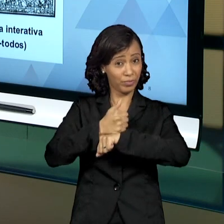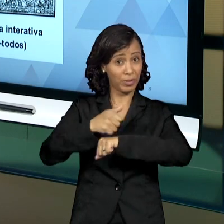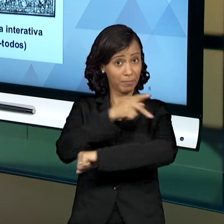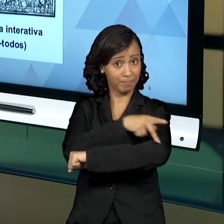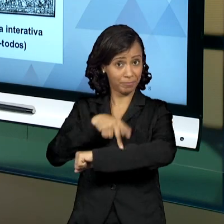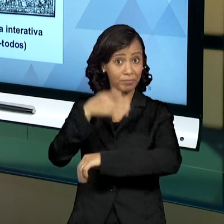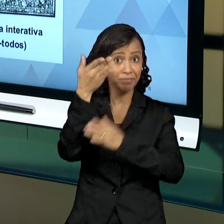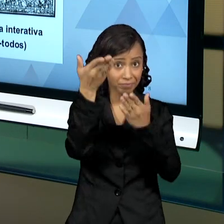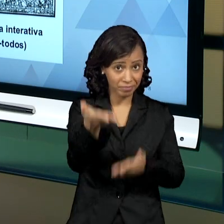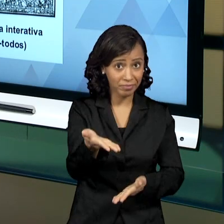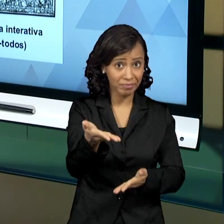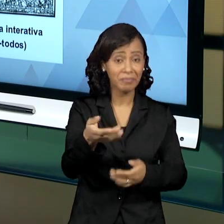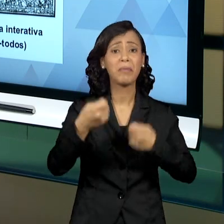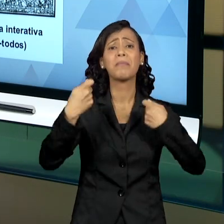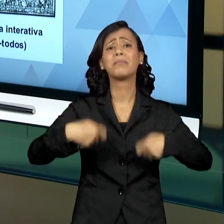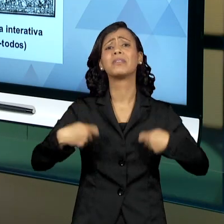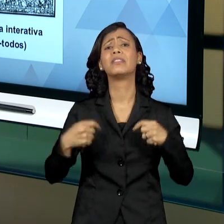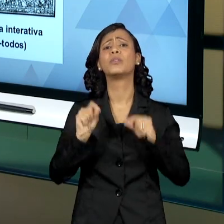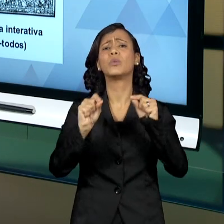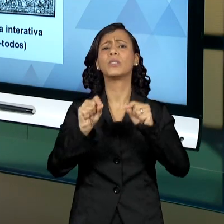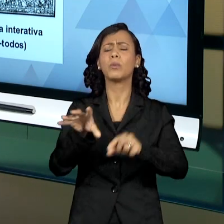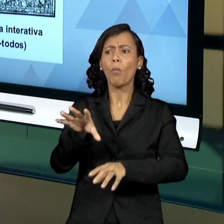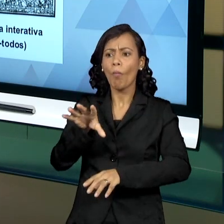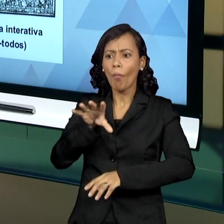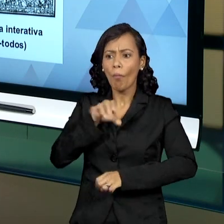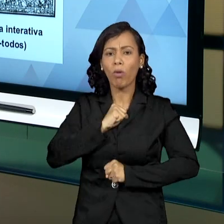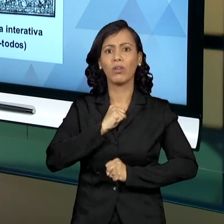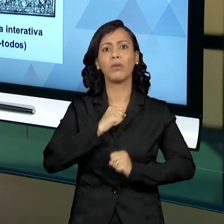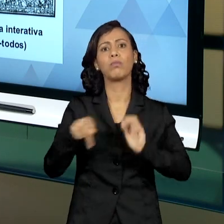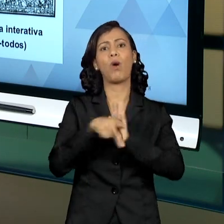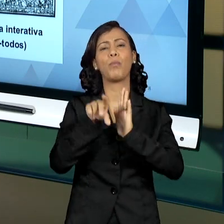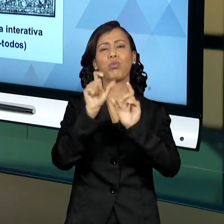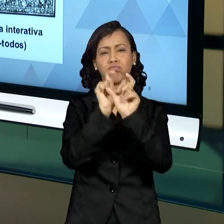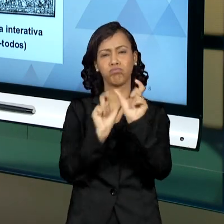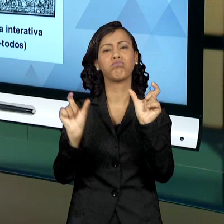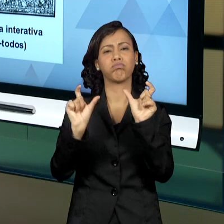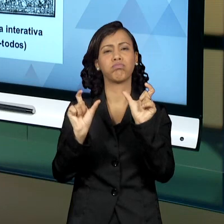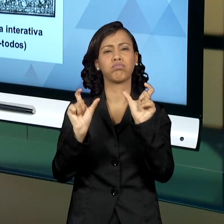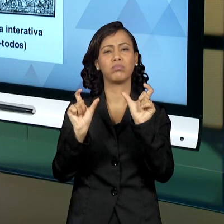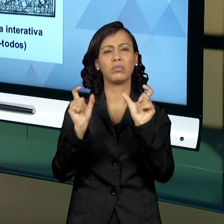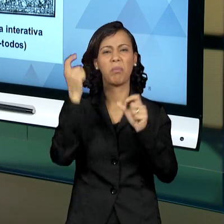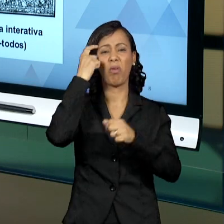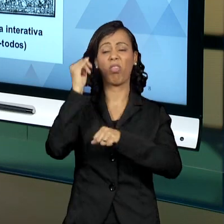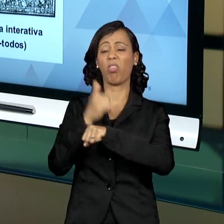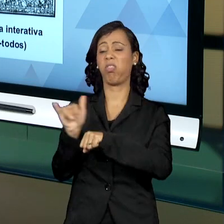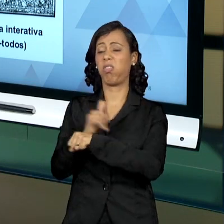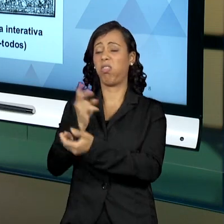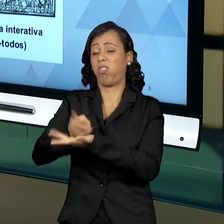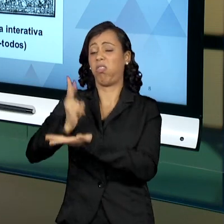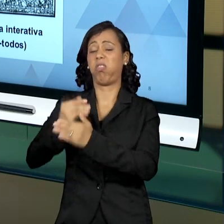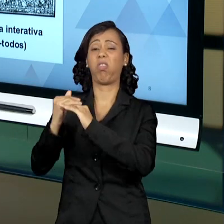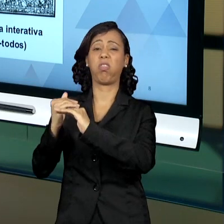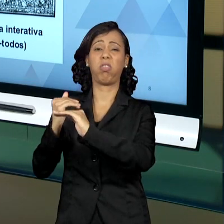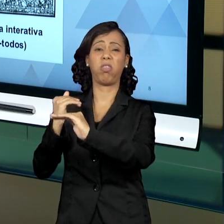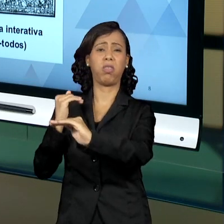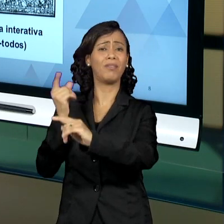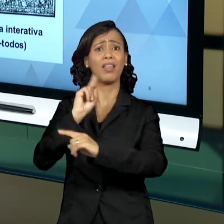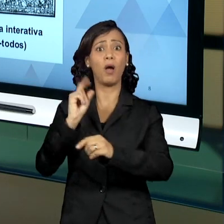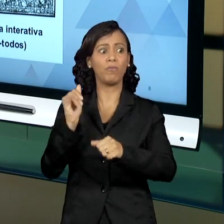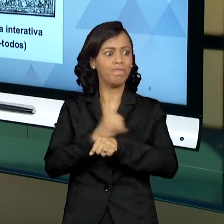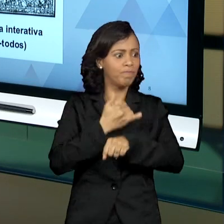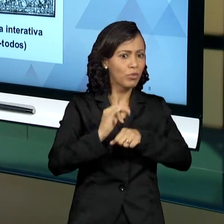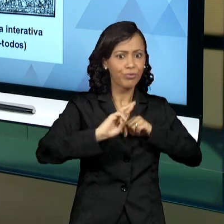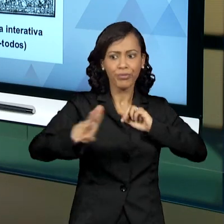apropriar desses conceitos, dessa perspectiva de romper com esse paradigma e pensar em